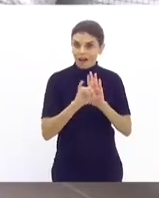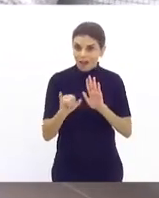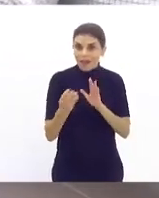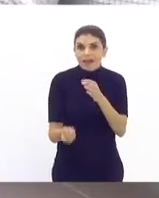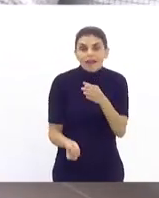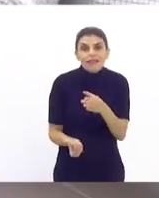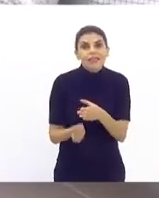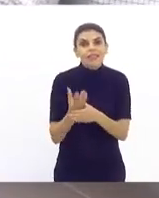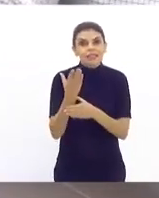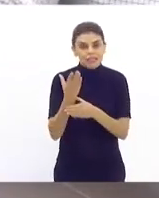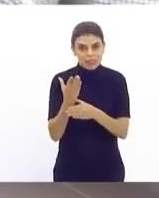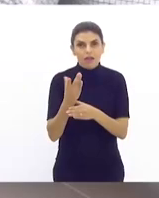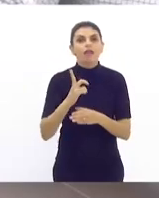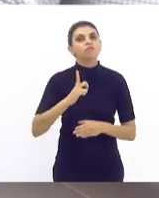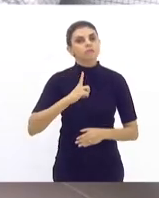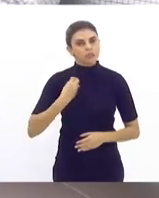cria